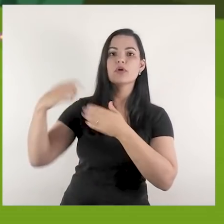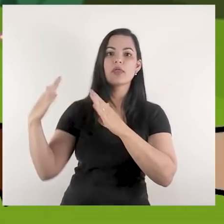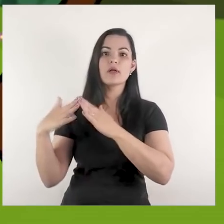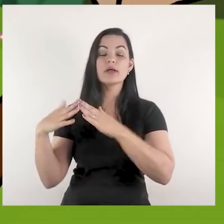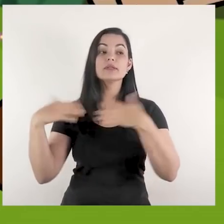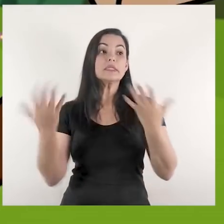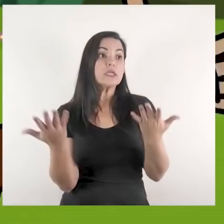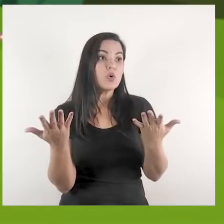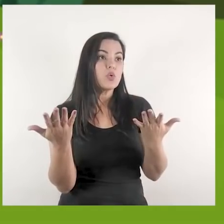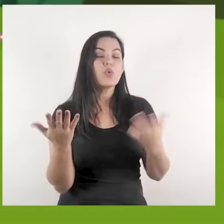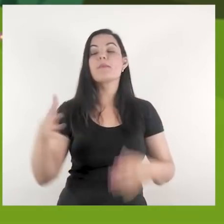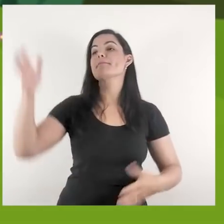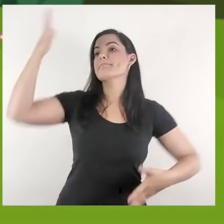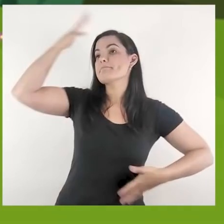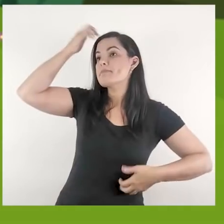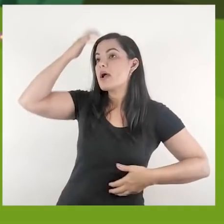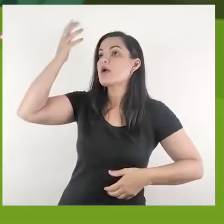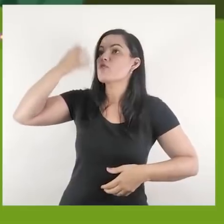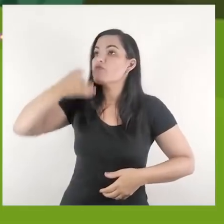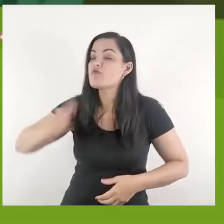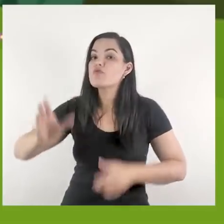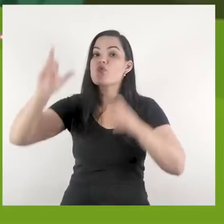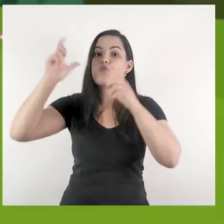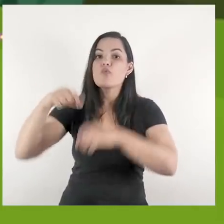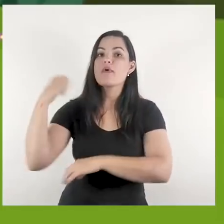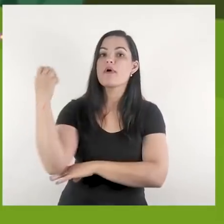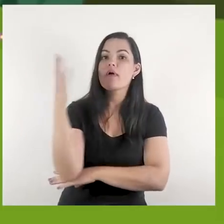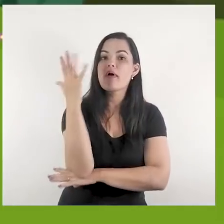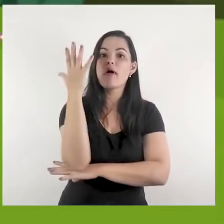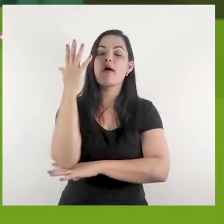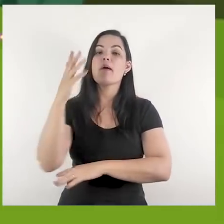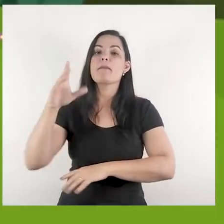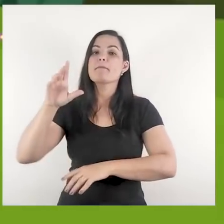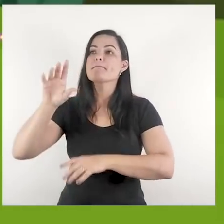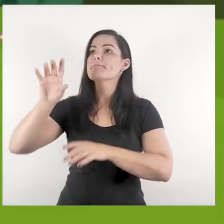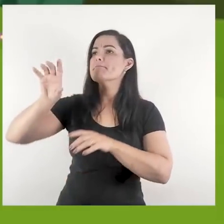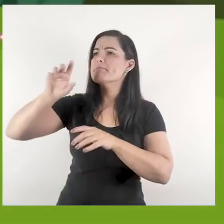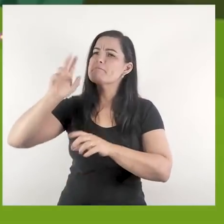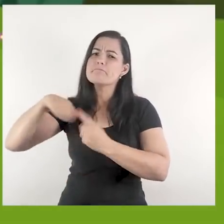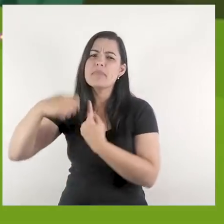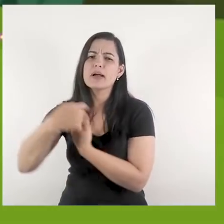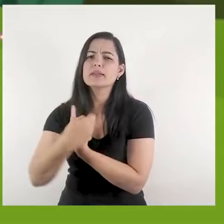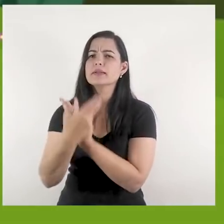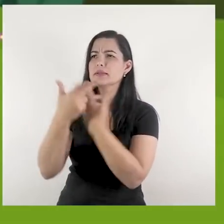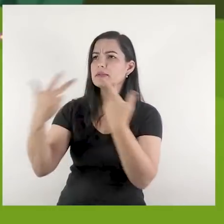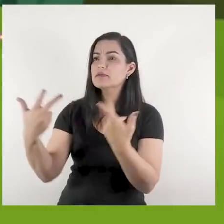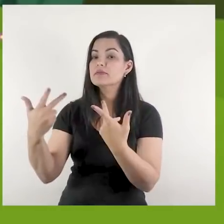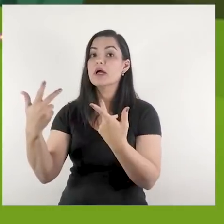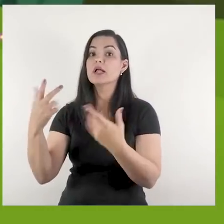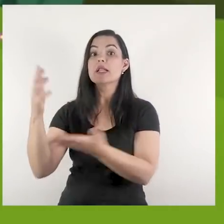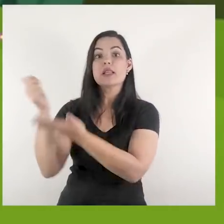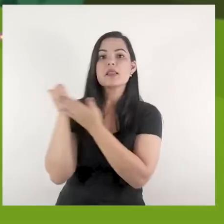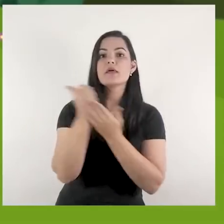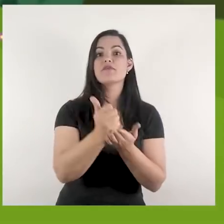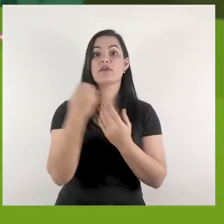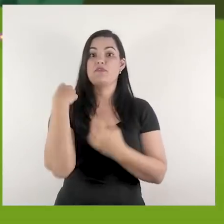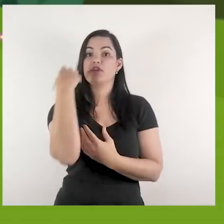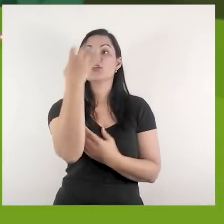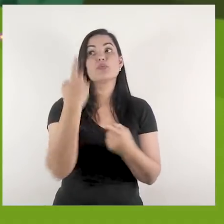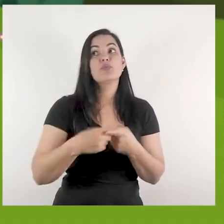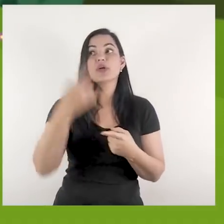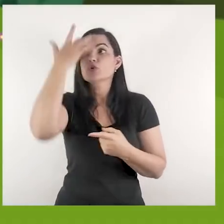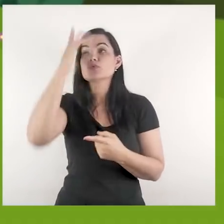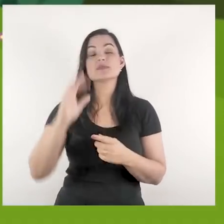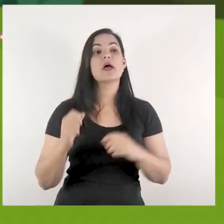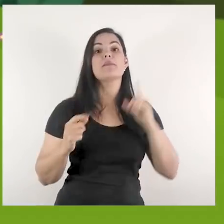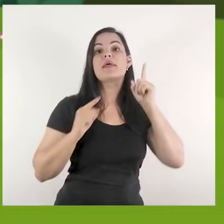pro bananal pegar bananas antes de viajar, porque ele não sabia se tinha bananas no reino de Faz de Conta. Aí ele